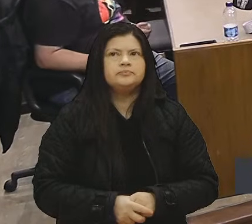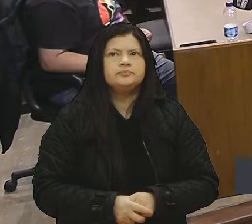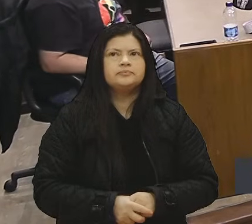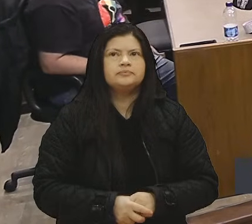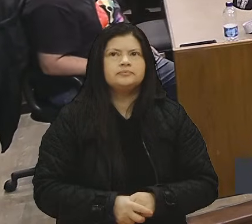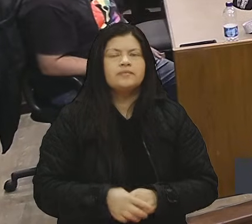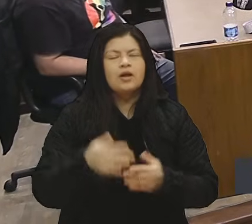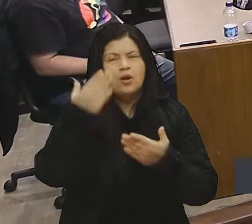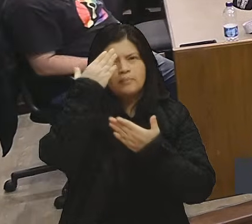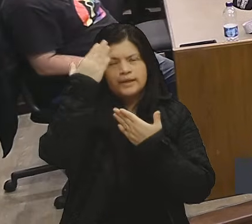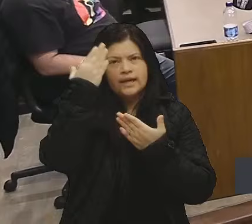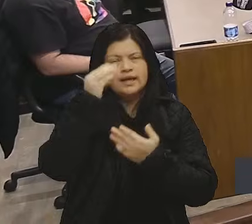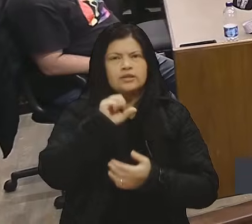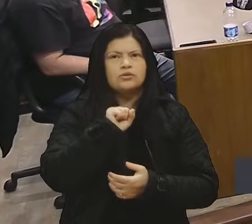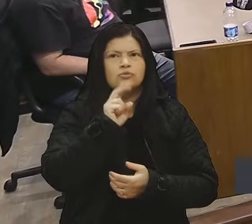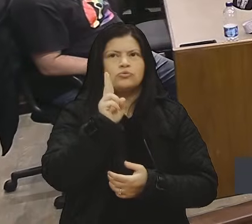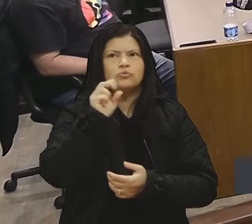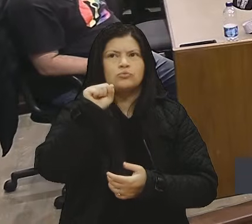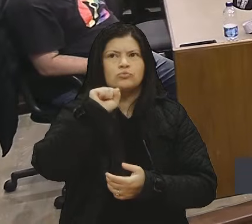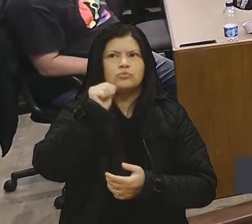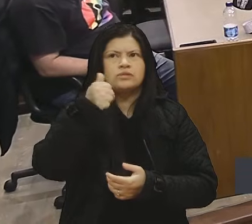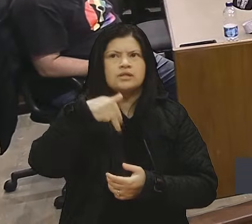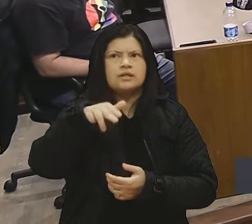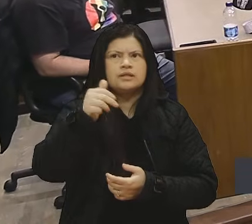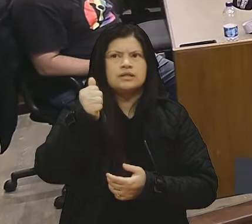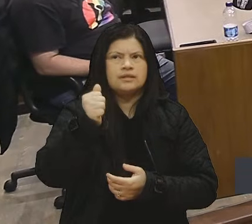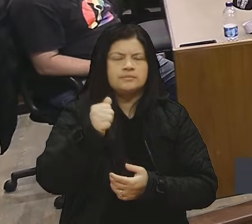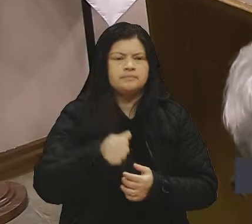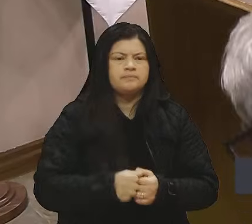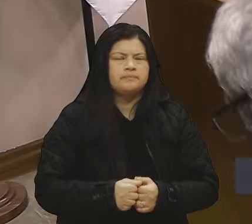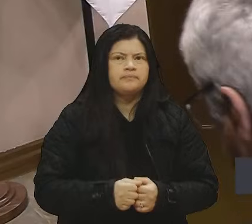Obrigado, Suzana. Com a palavra, Raimundo Bertolezzi.